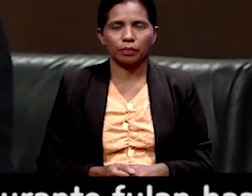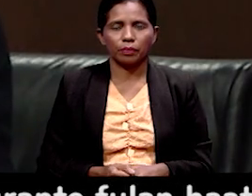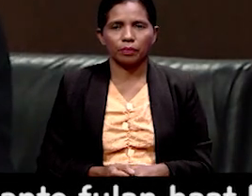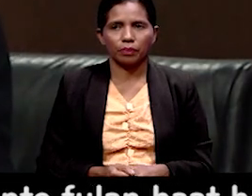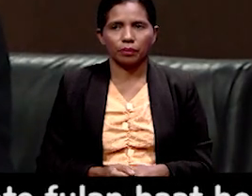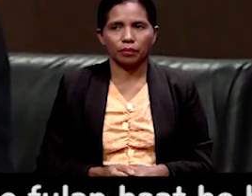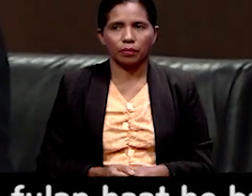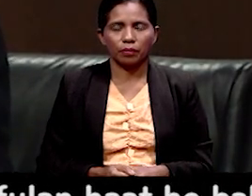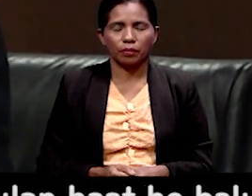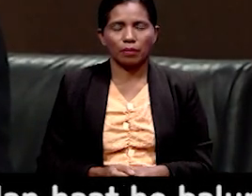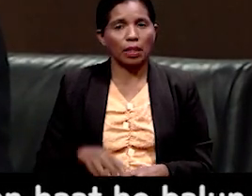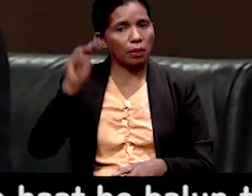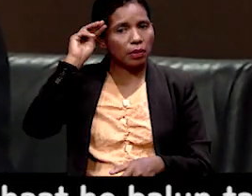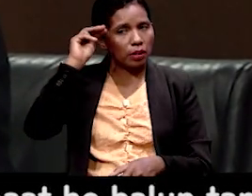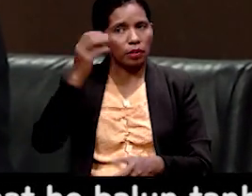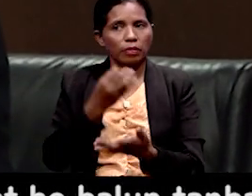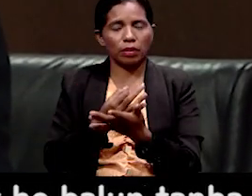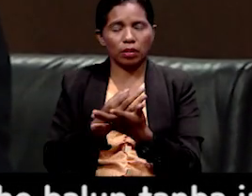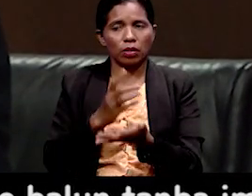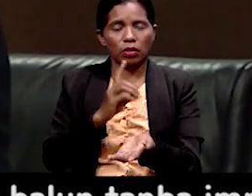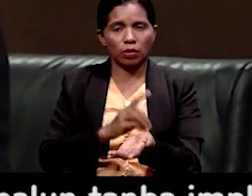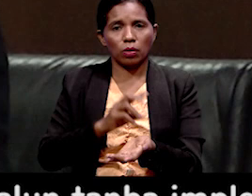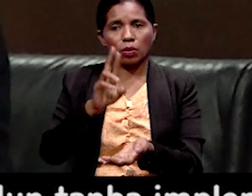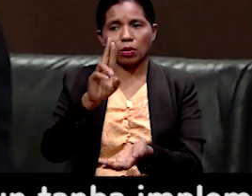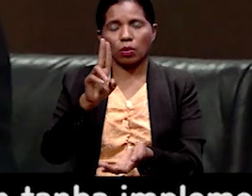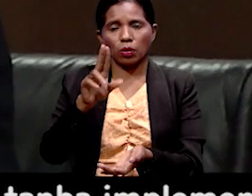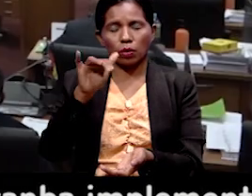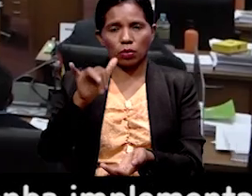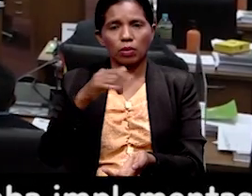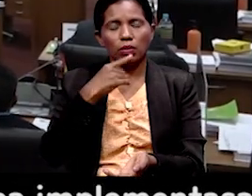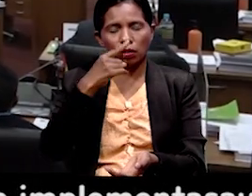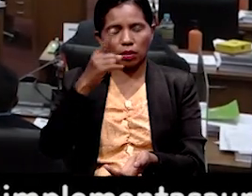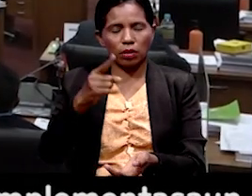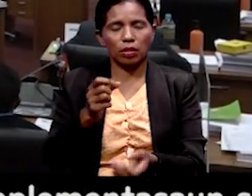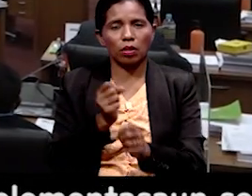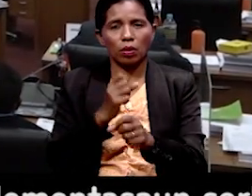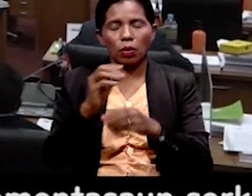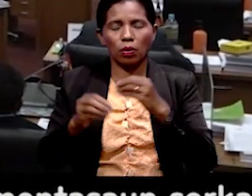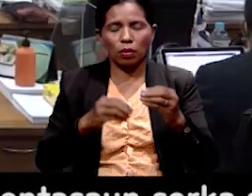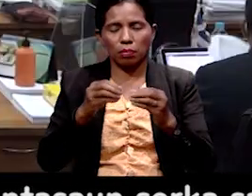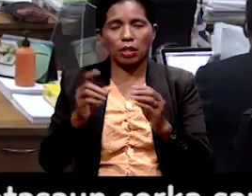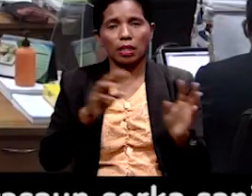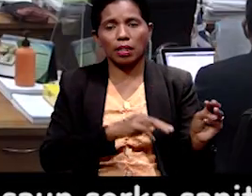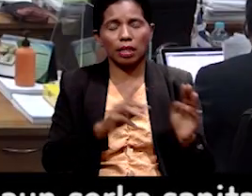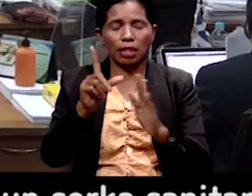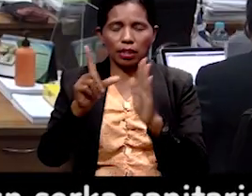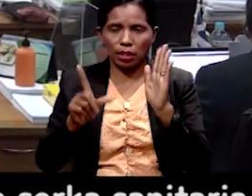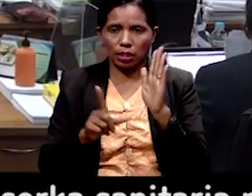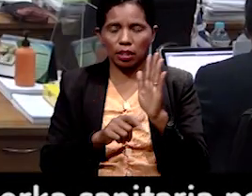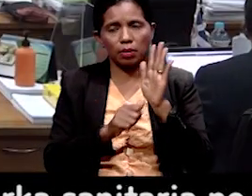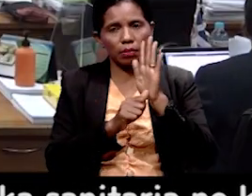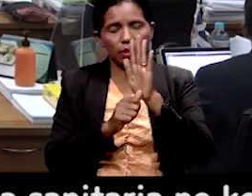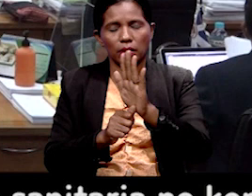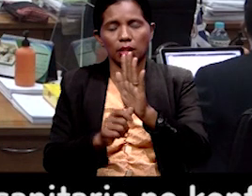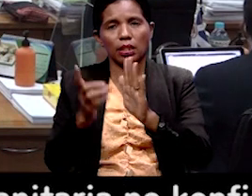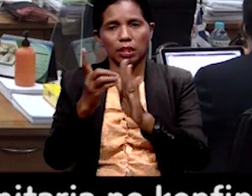Ministro de Finanças, Rui Gomes Ateten, governo halou na alteração do decreto do governo com o suplemento remuneratório. Nune se apresenta ricas